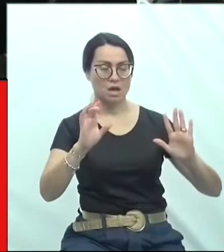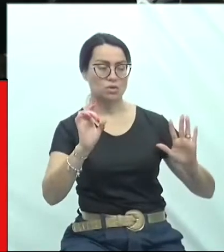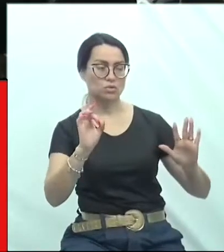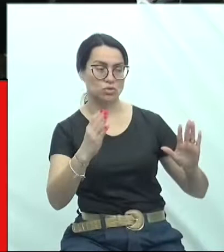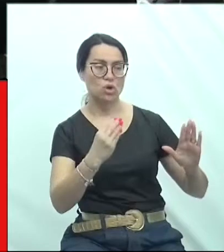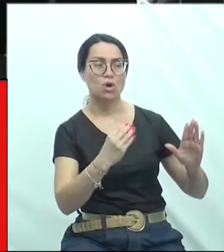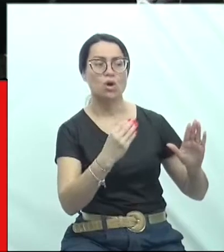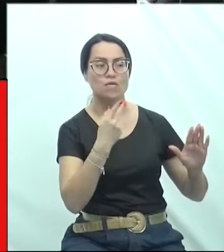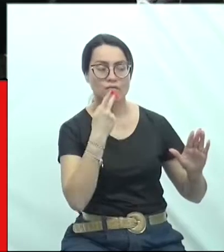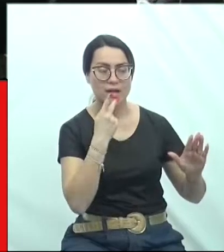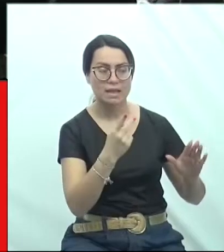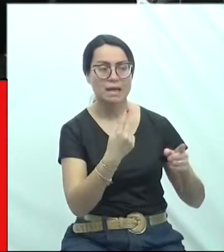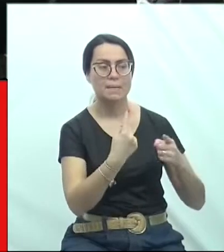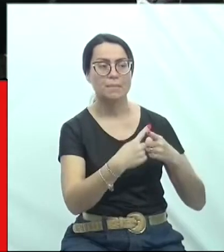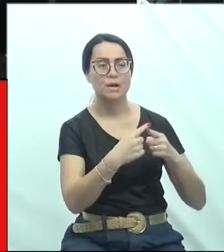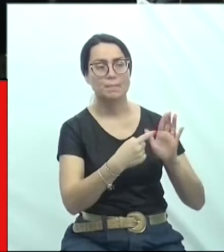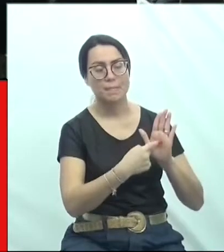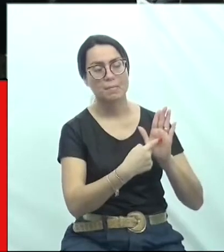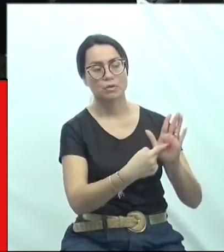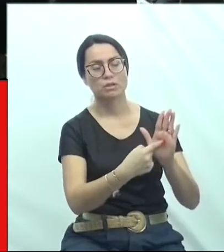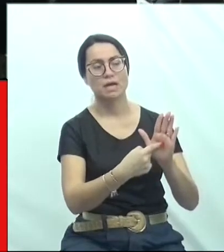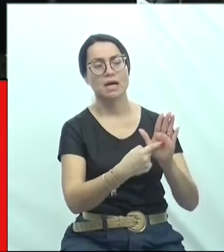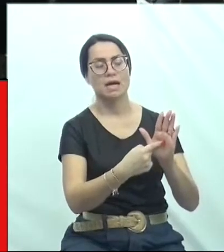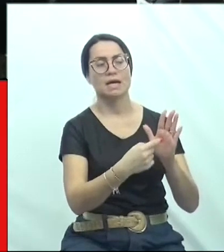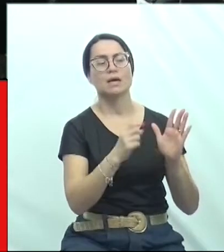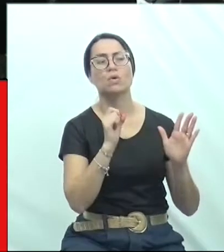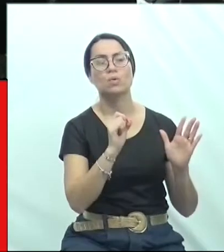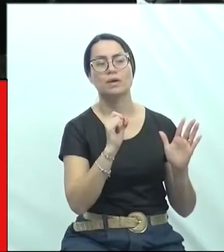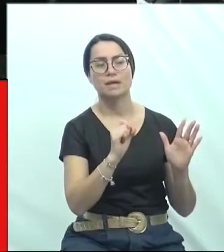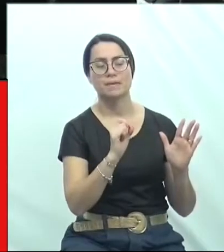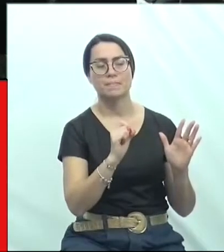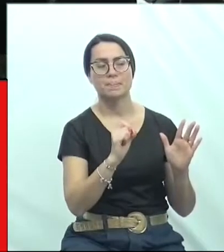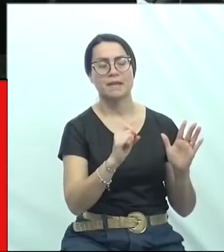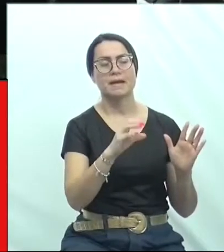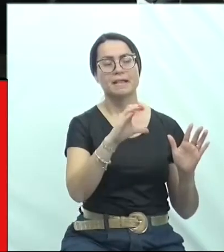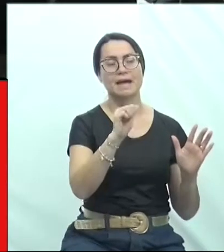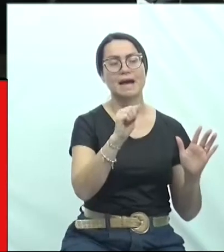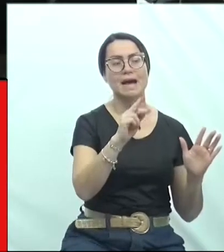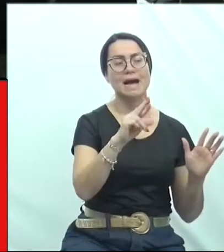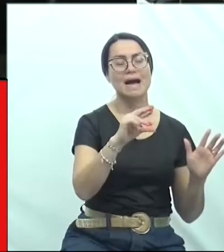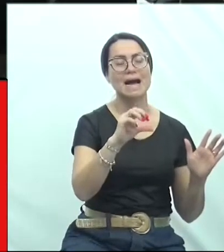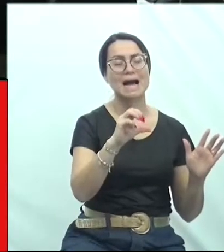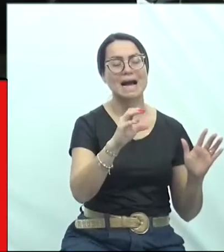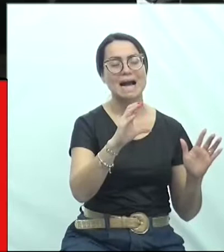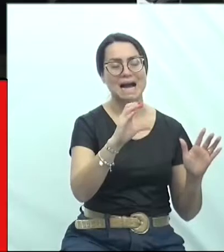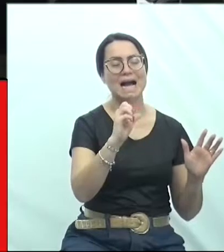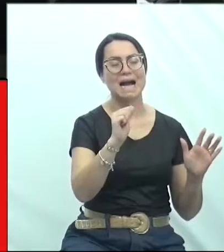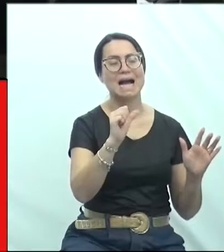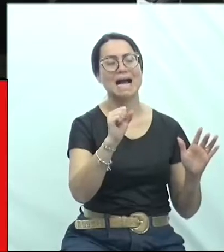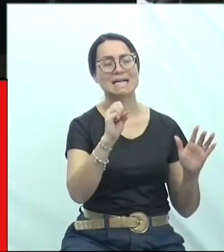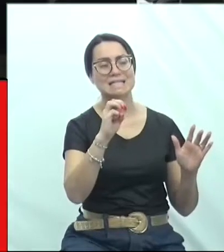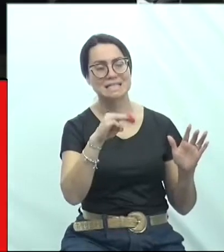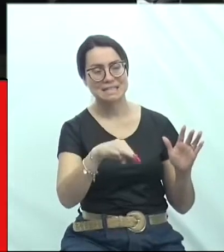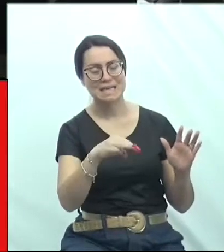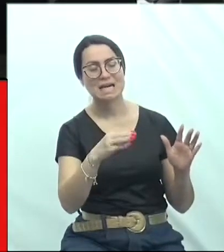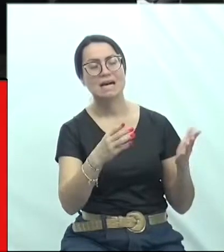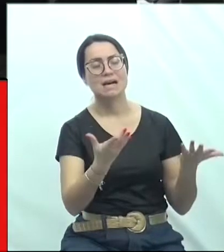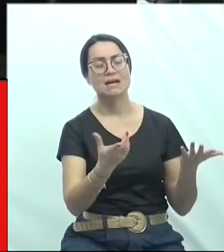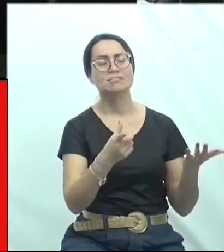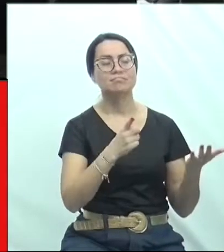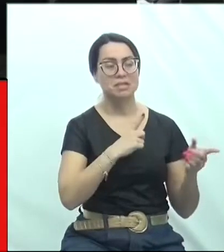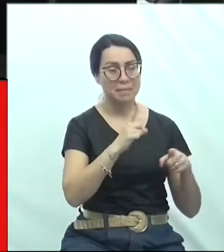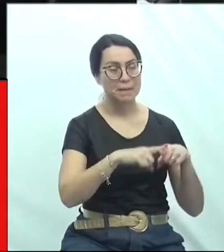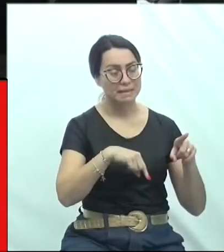da Casan existe equipamento para retirada de ar. Foi essa a minha intenção, colocar a foto ali, mas assim, ó,